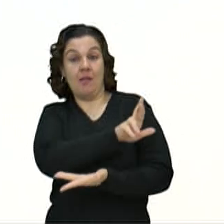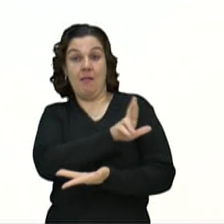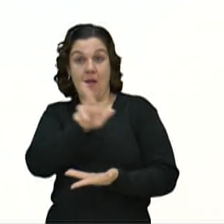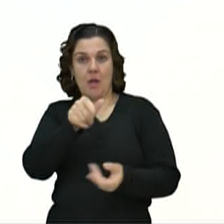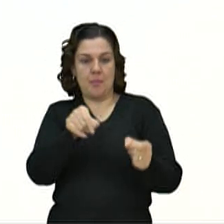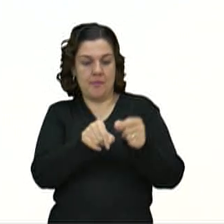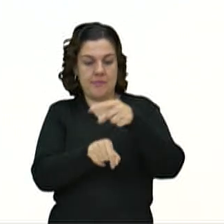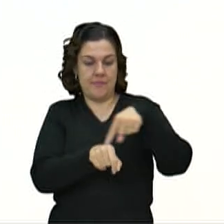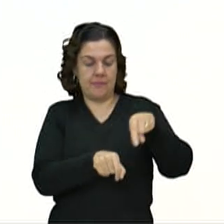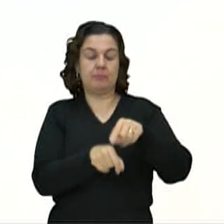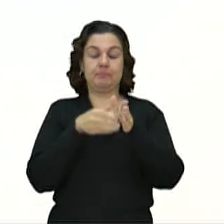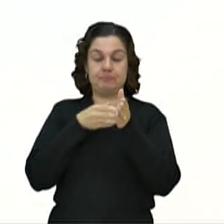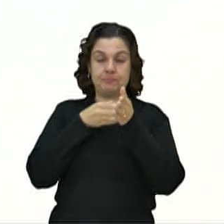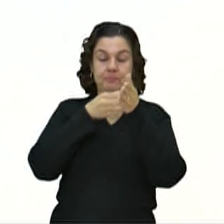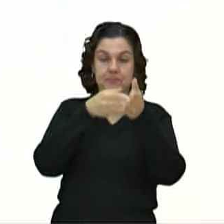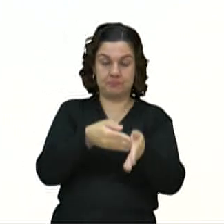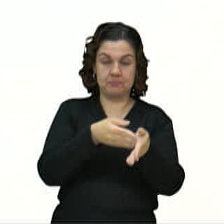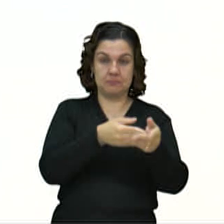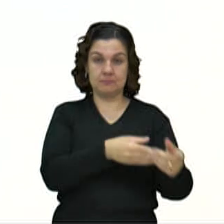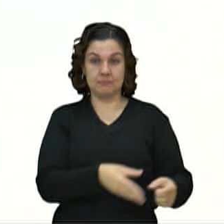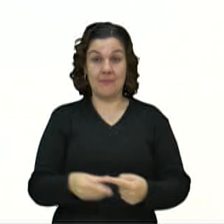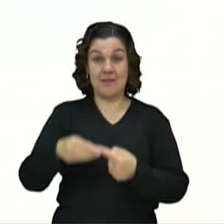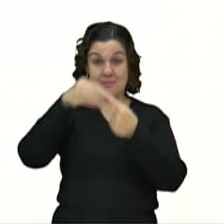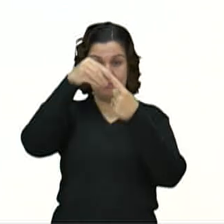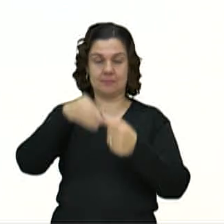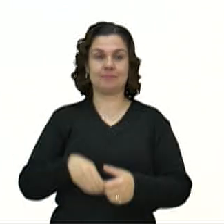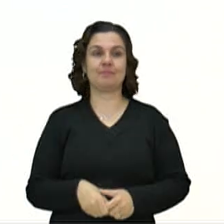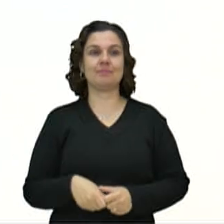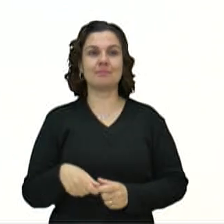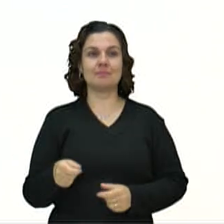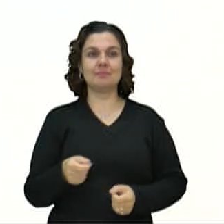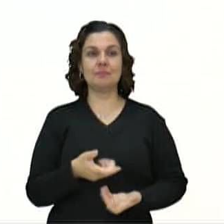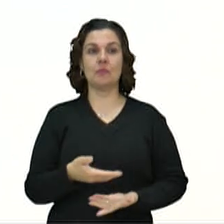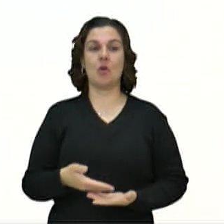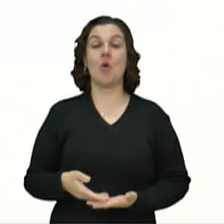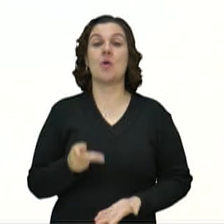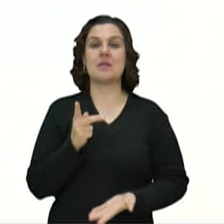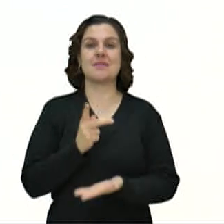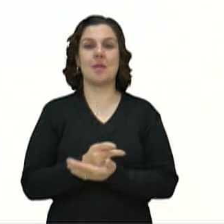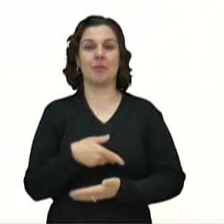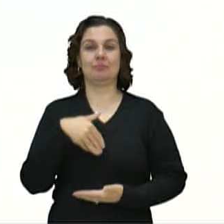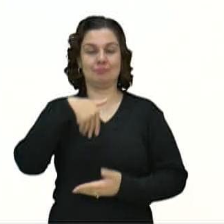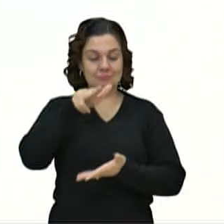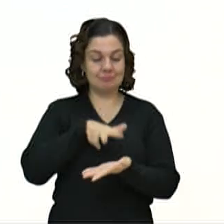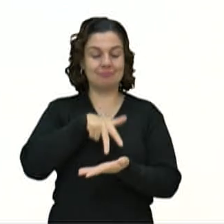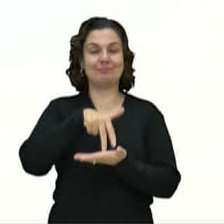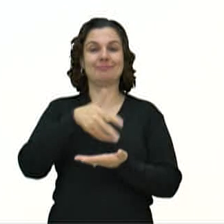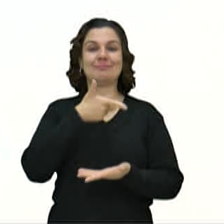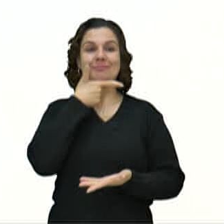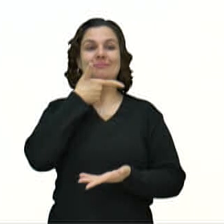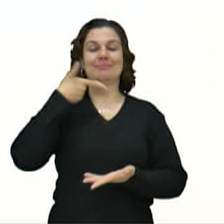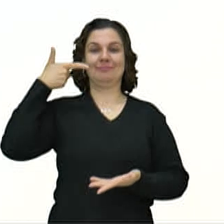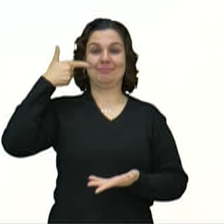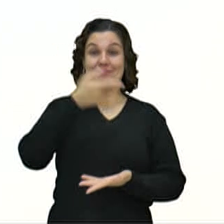todos pudessem seguir esse líder carismático. Repare nessa posição de carisma dele falando com o